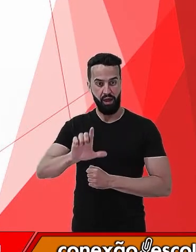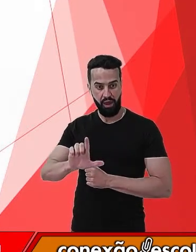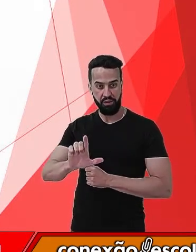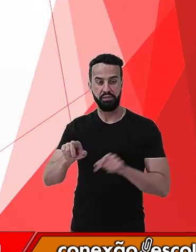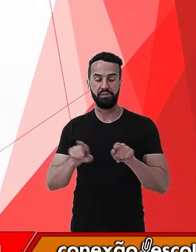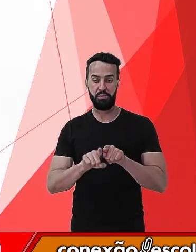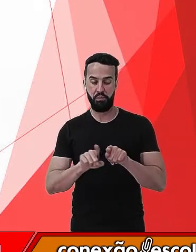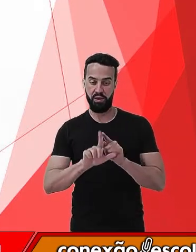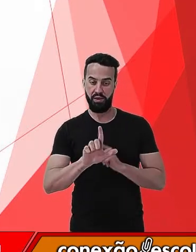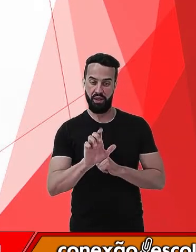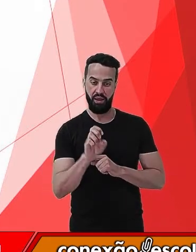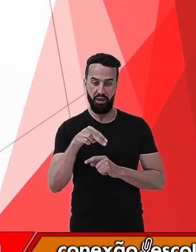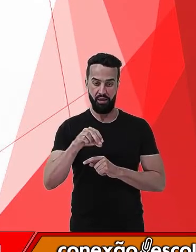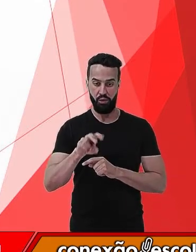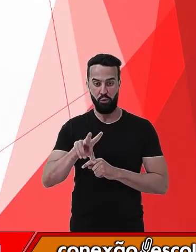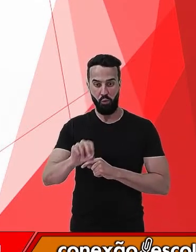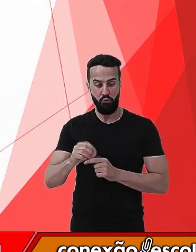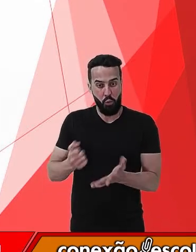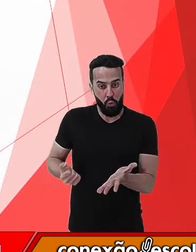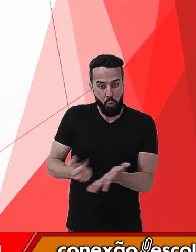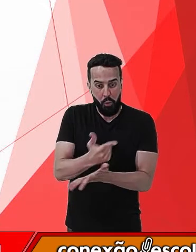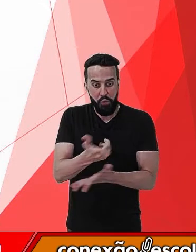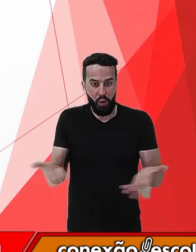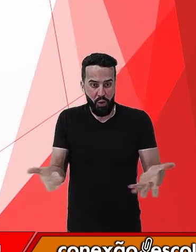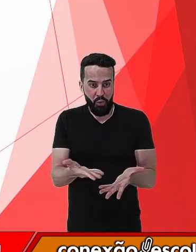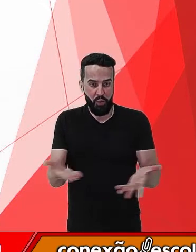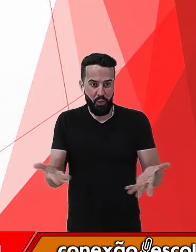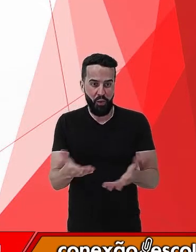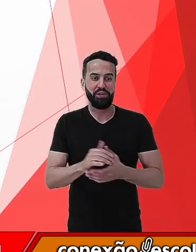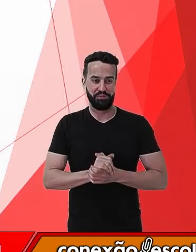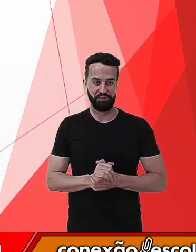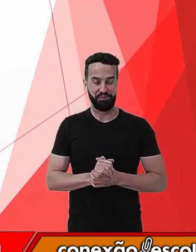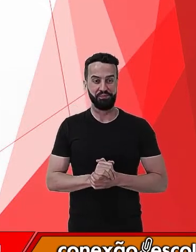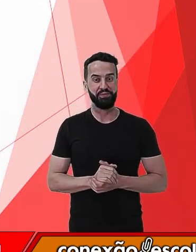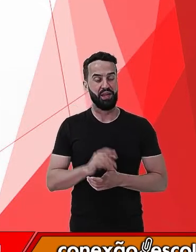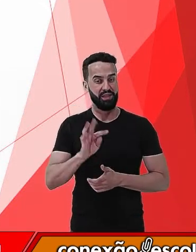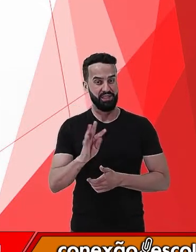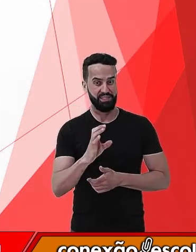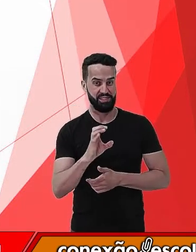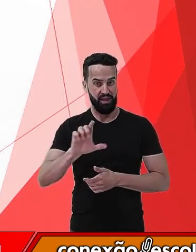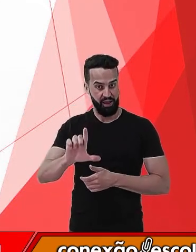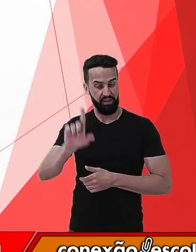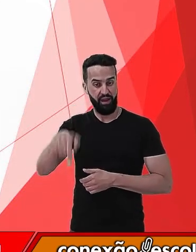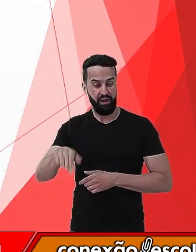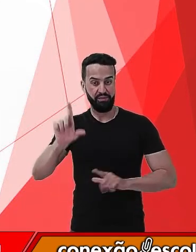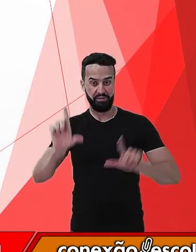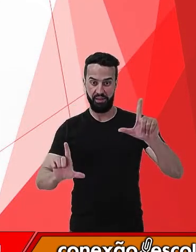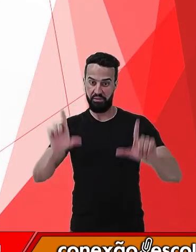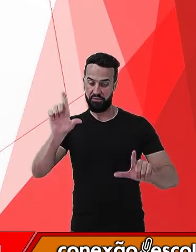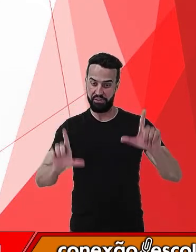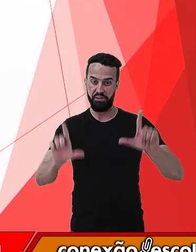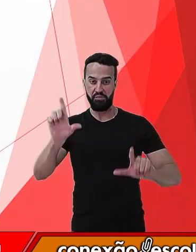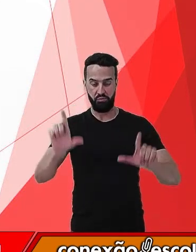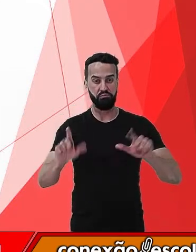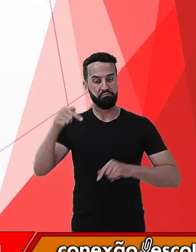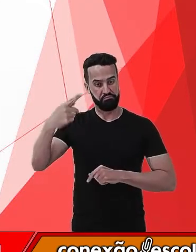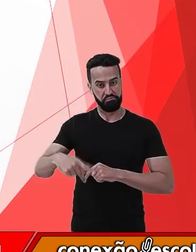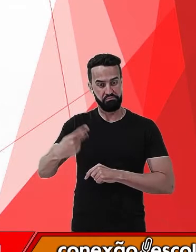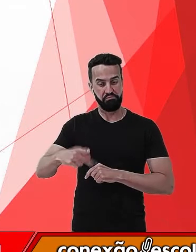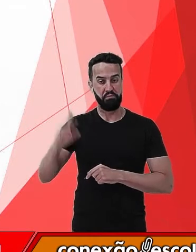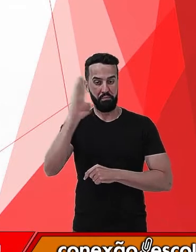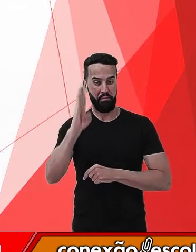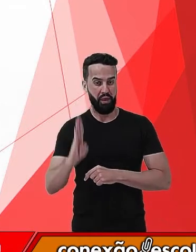imagem representam as zonas econômicas especiais, as ZEEs, que foram